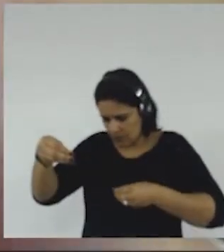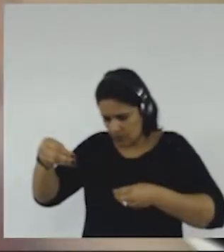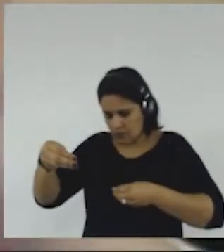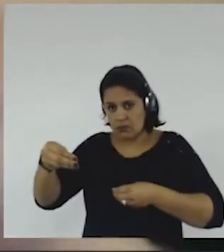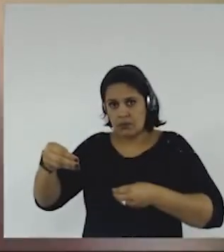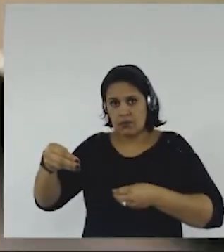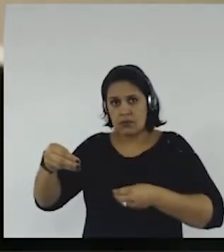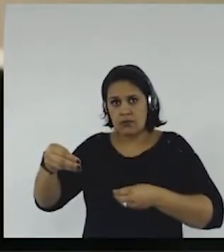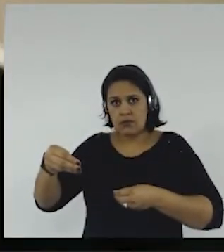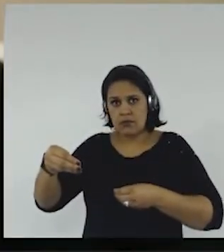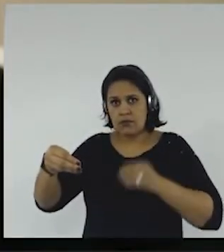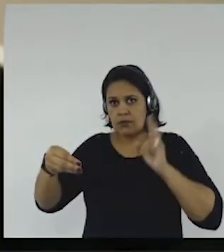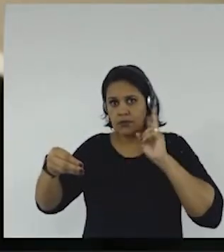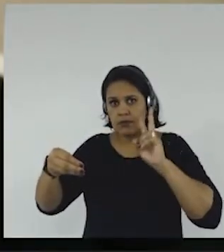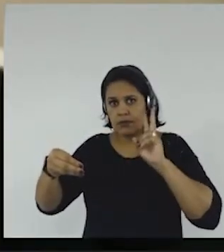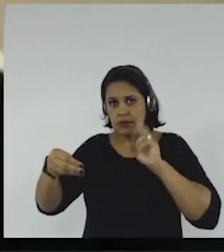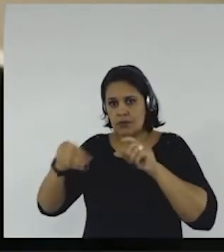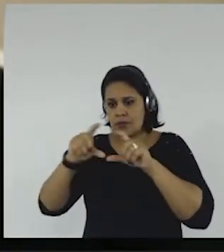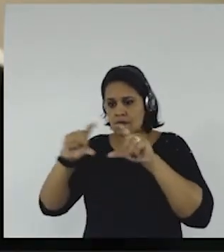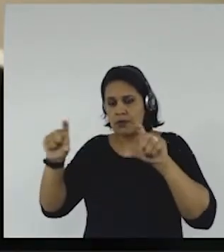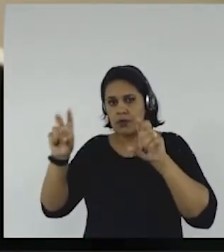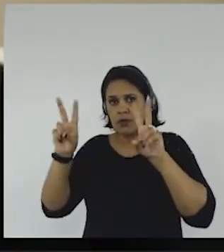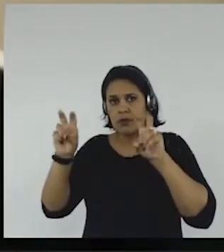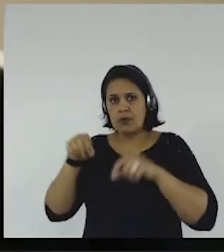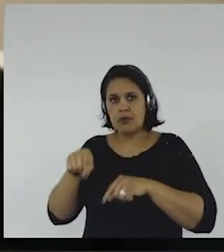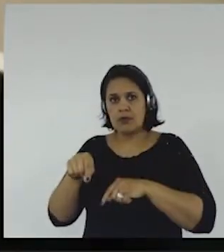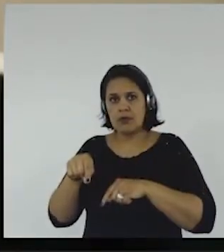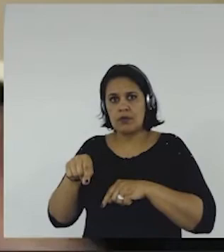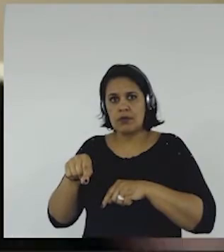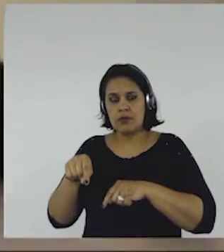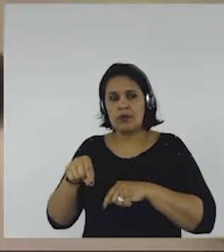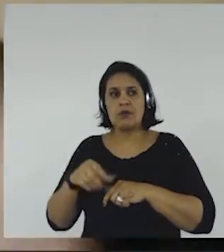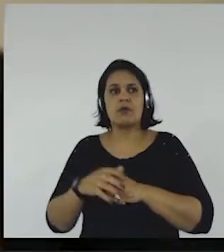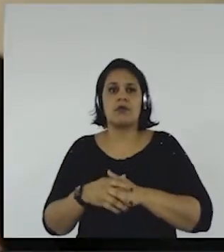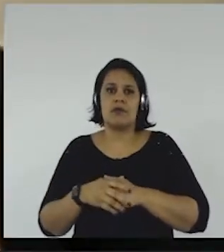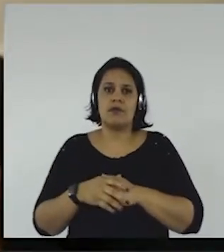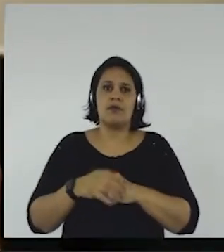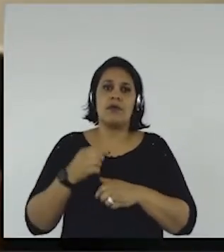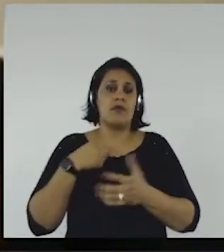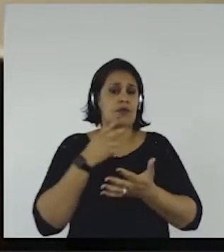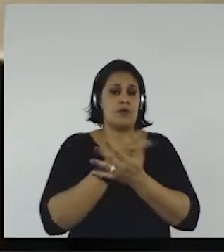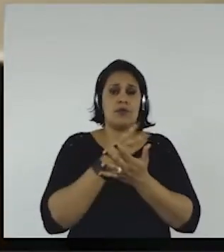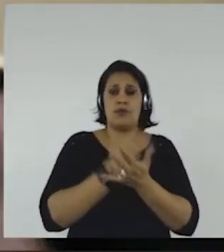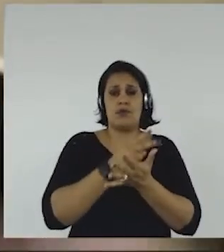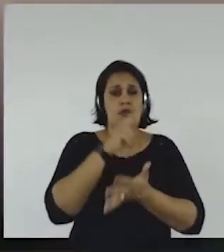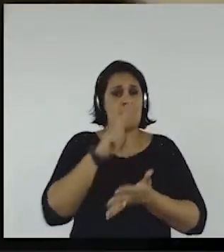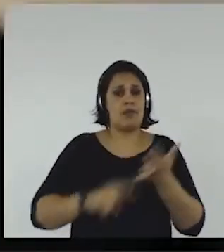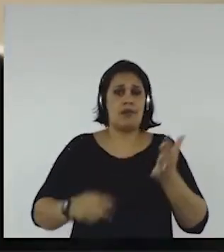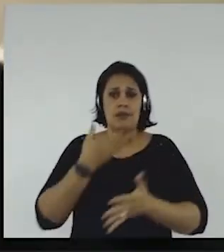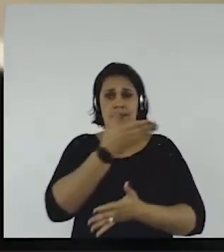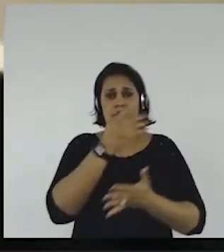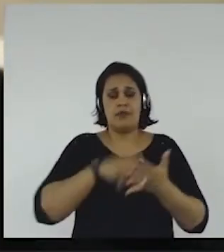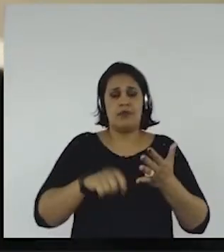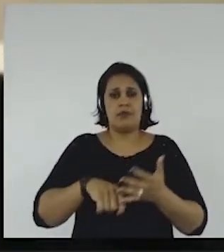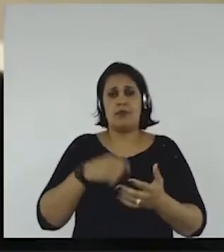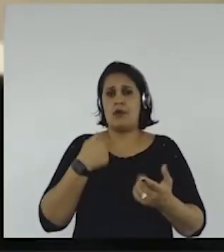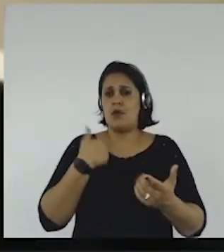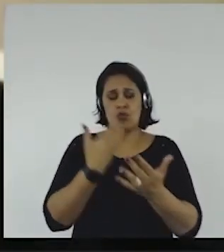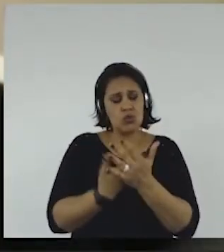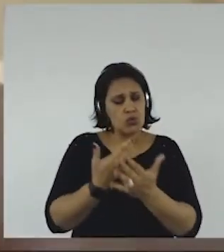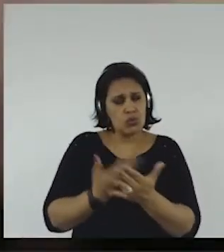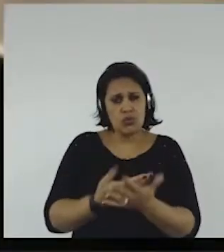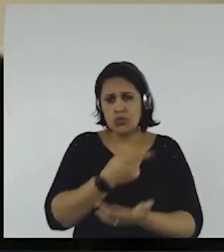aula. Ainda hoje, eu leio Santiago Dantas. Eu estudei Santiago Dantas. Eu estudo Santiago